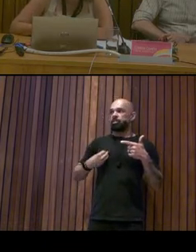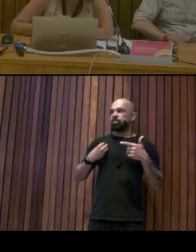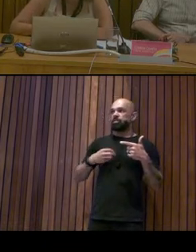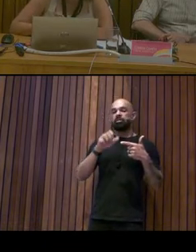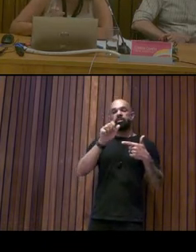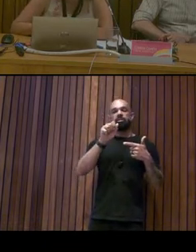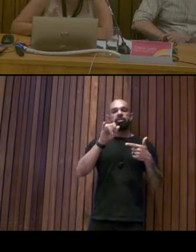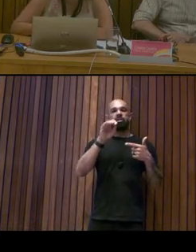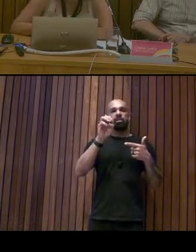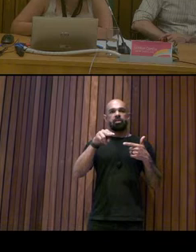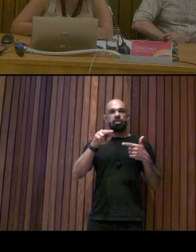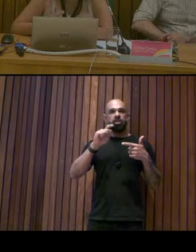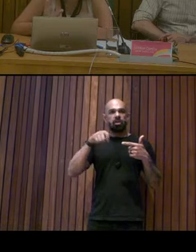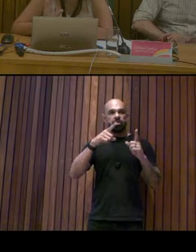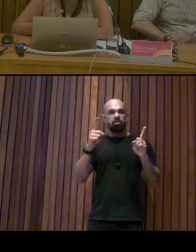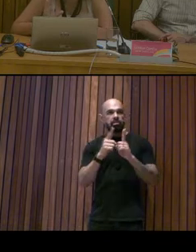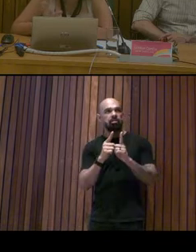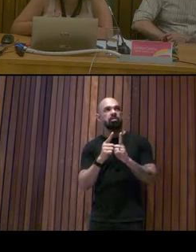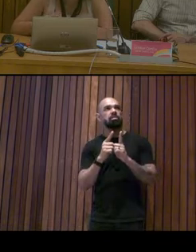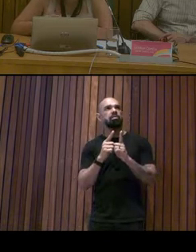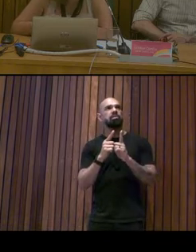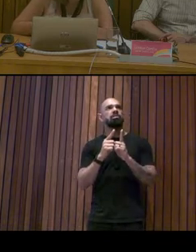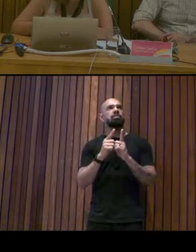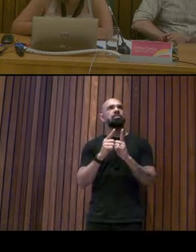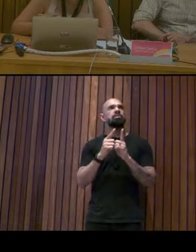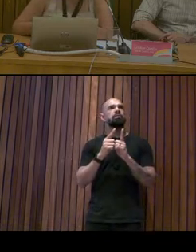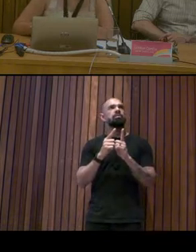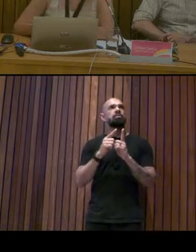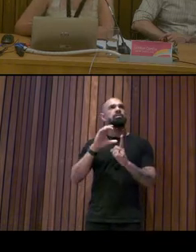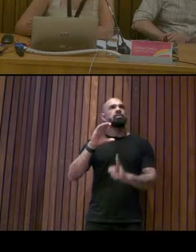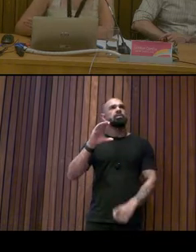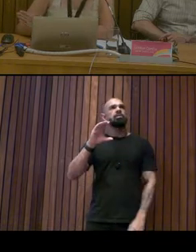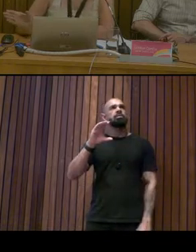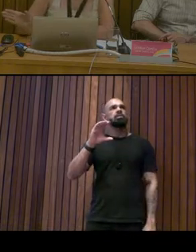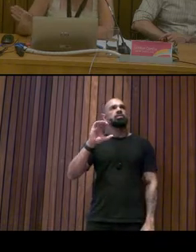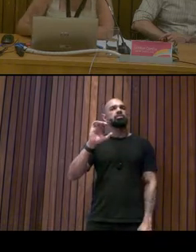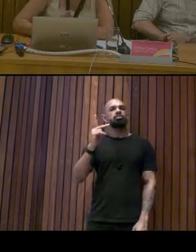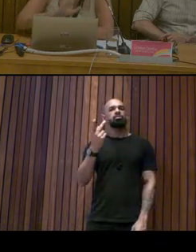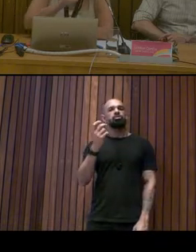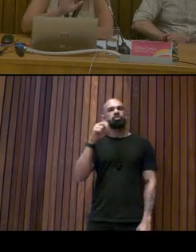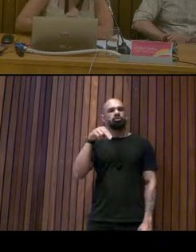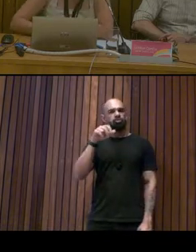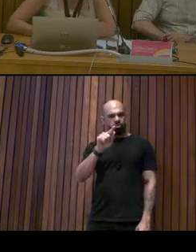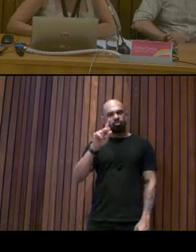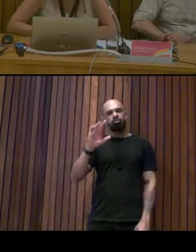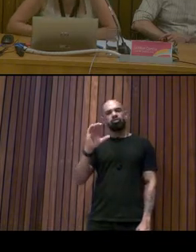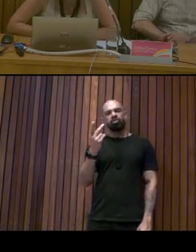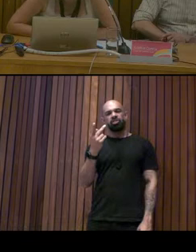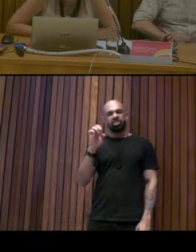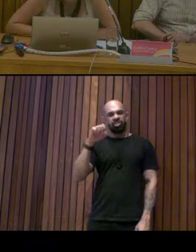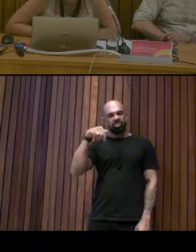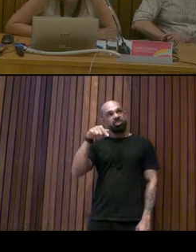Aion é o apelido, Chung Sheng. Eu não sei fazer. Depois você fala.